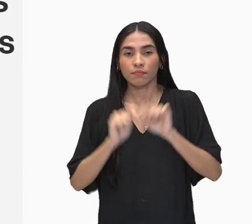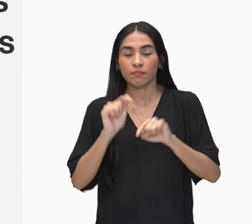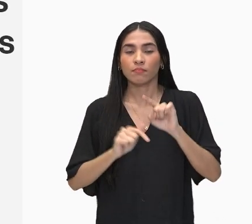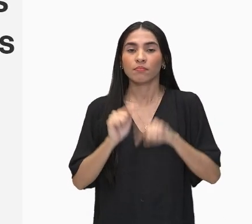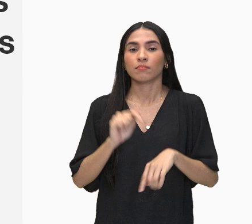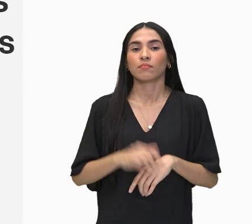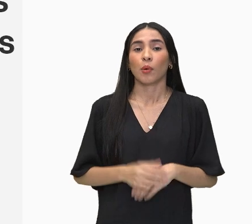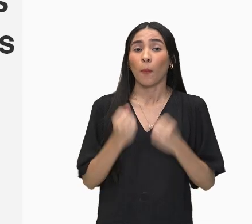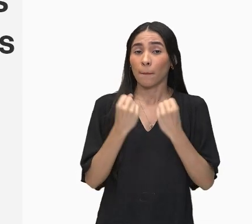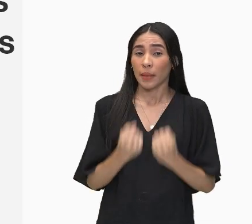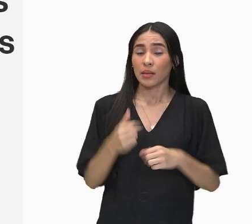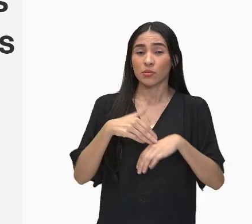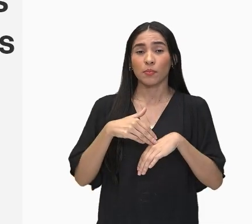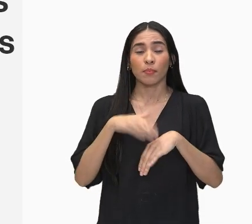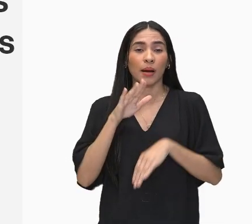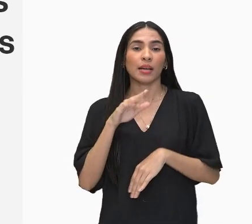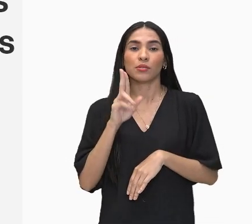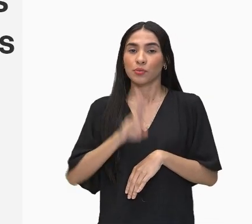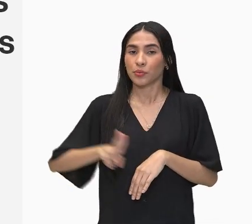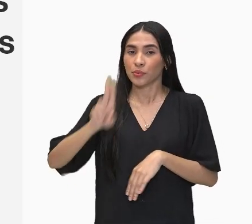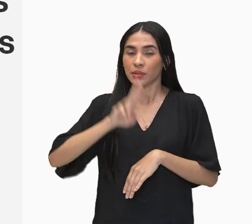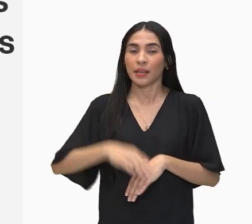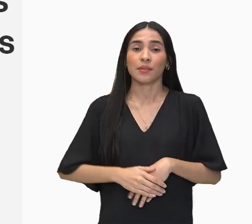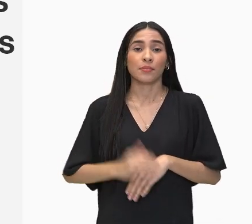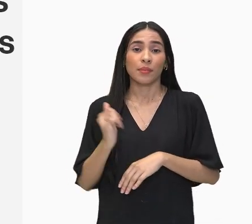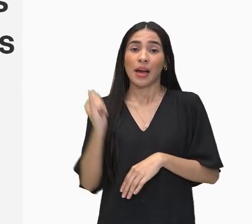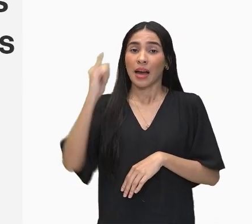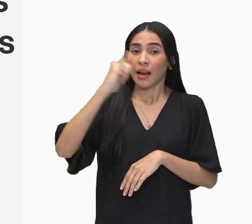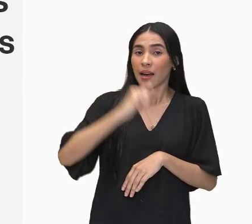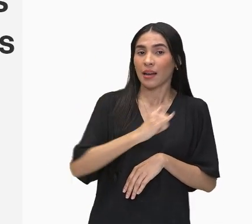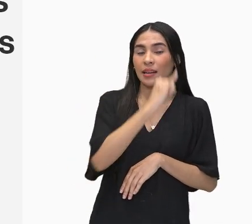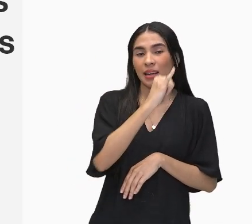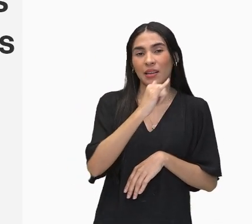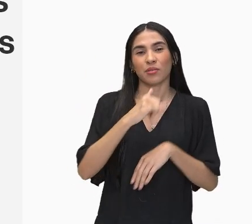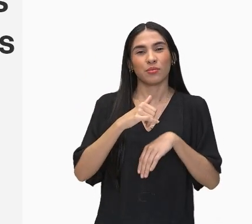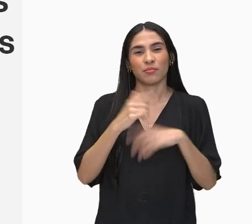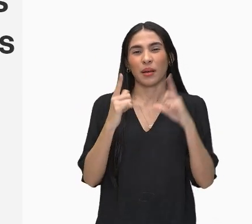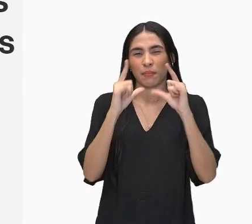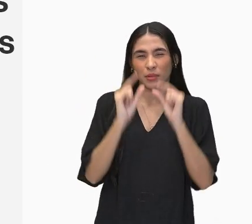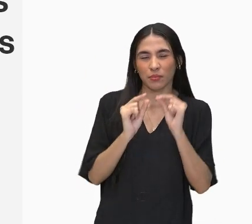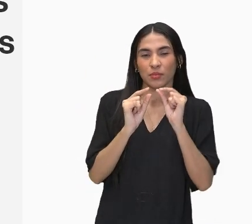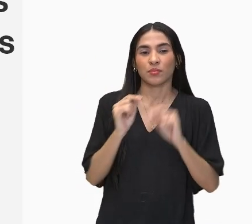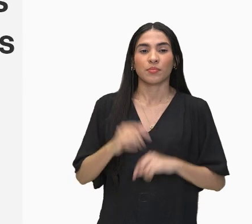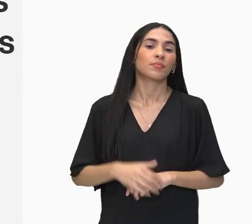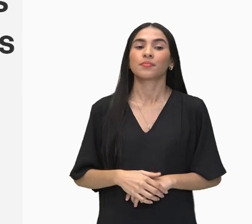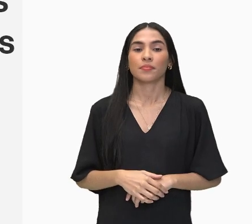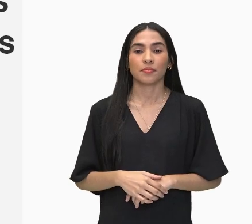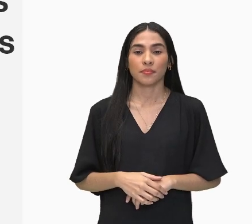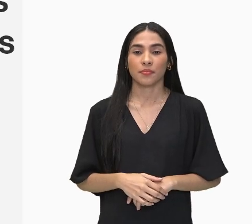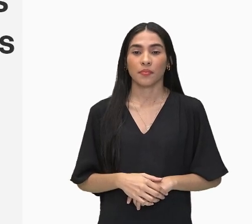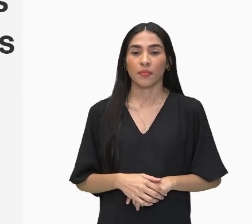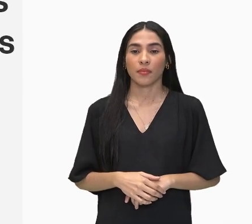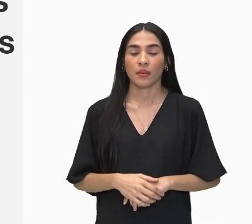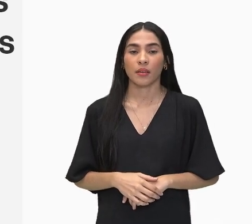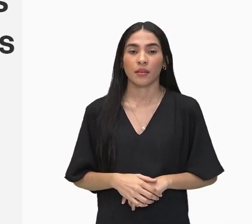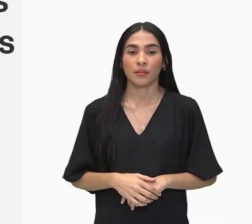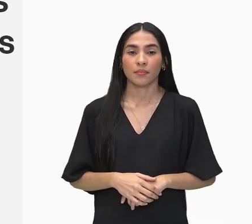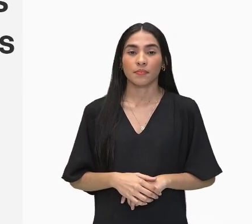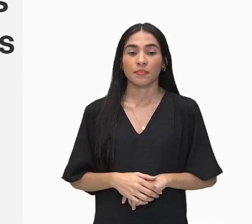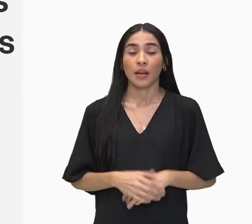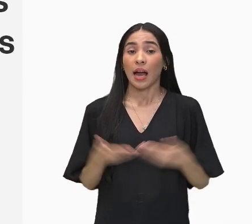bem maior, no transporte aéreo é mais reduzido. Em se tratando ao transporte